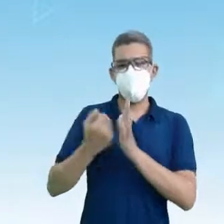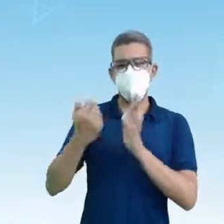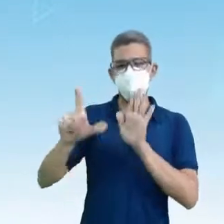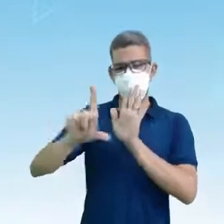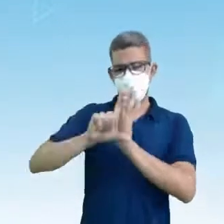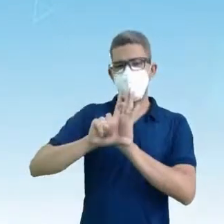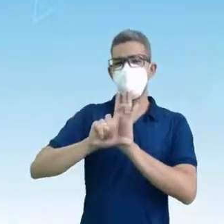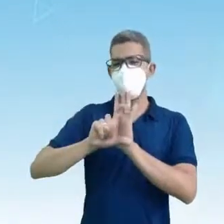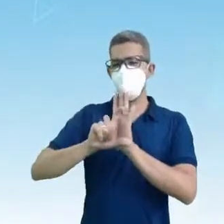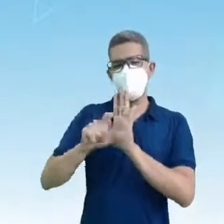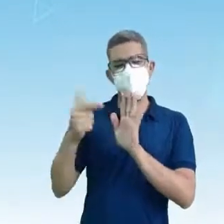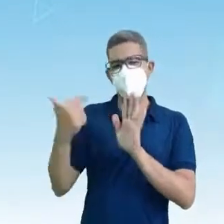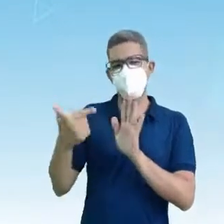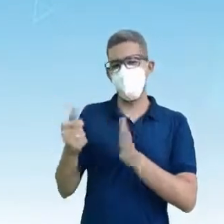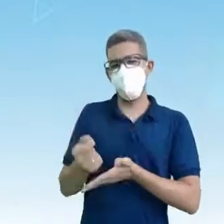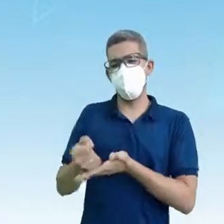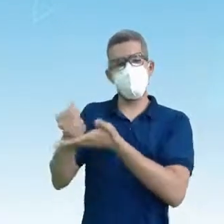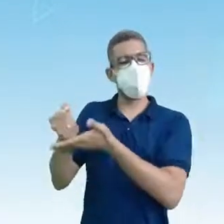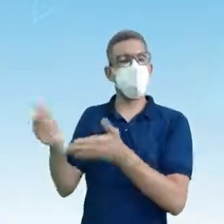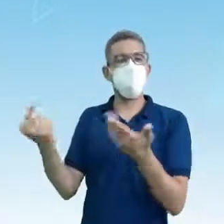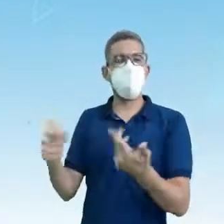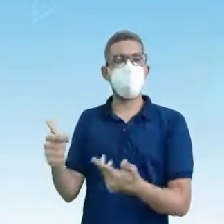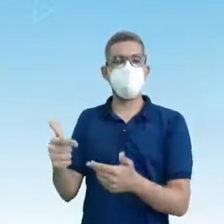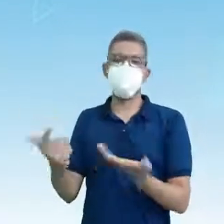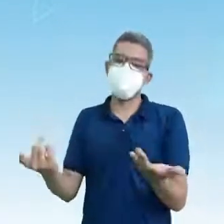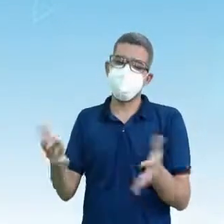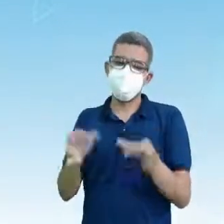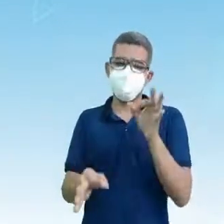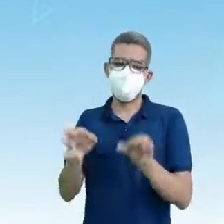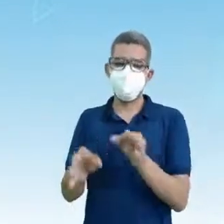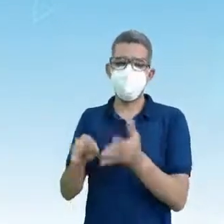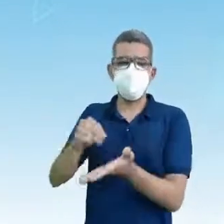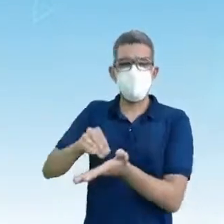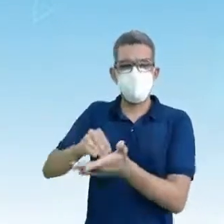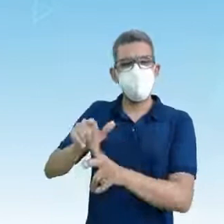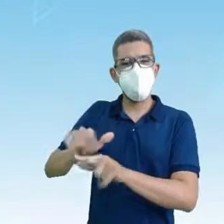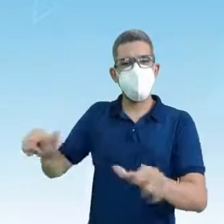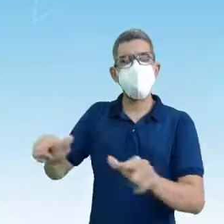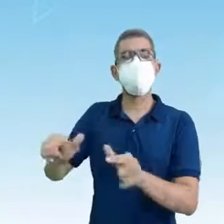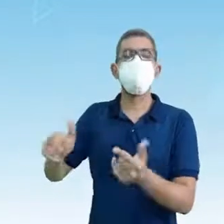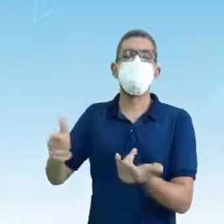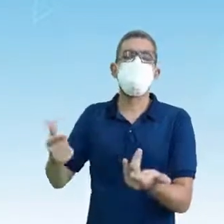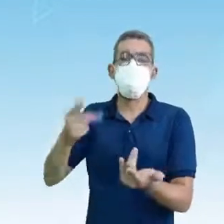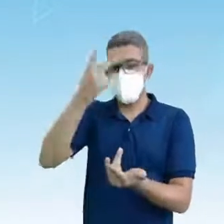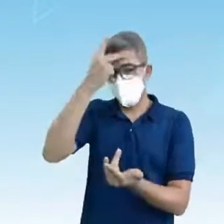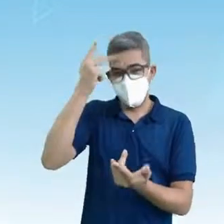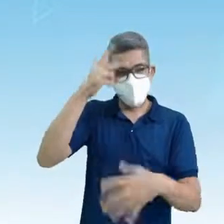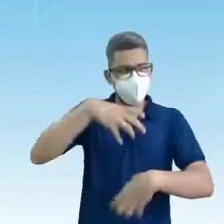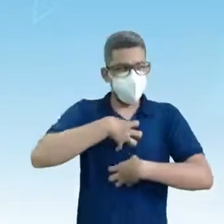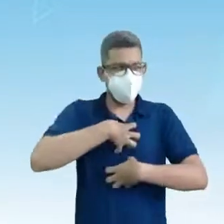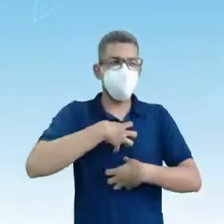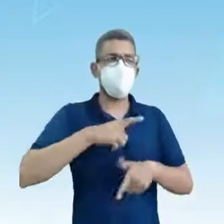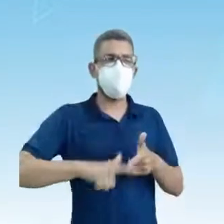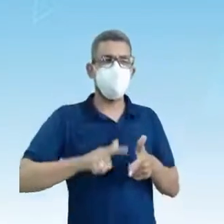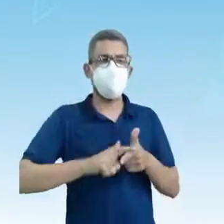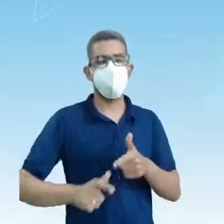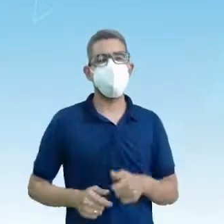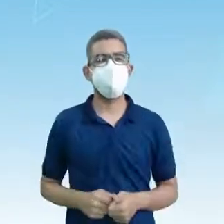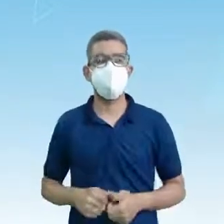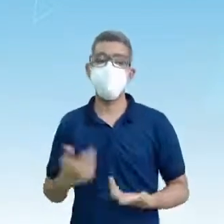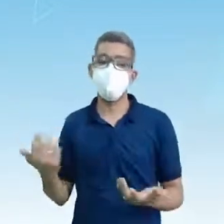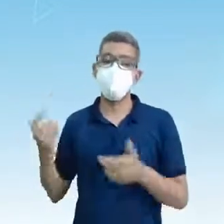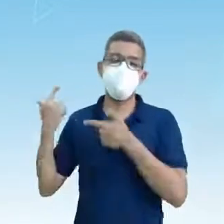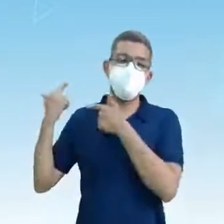ampare, fazendo com que haja um vazio jurídico que prejudica diretamente as pessoas. Nos últimos